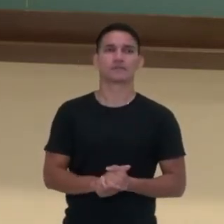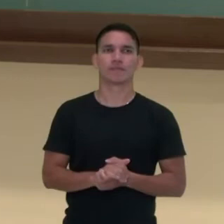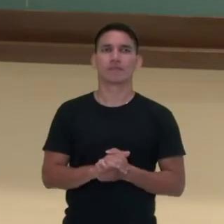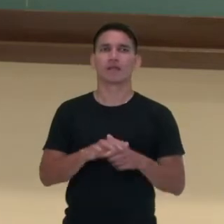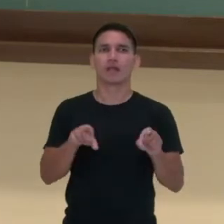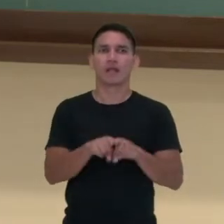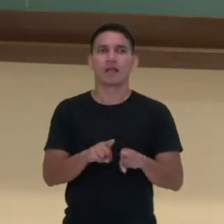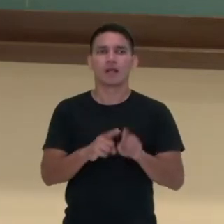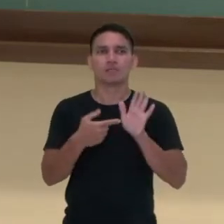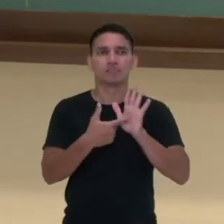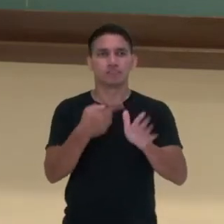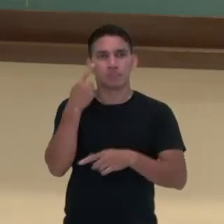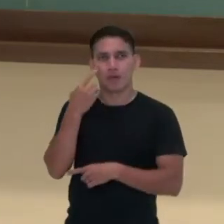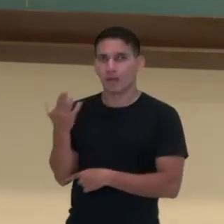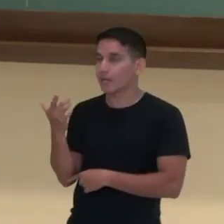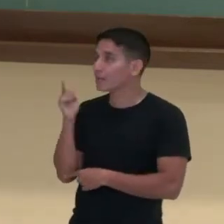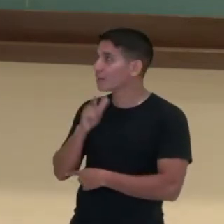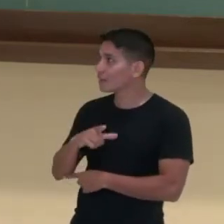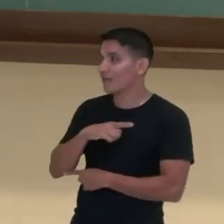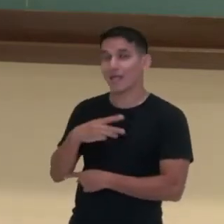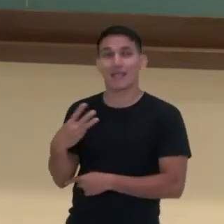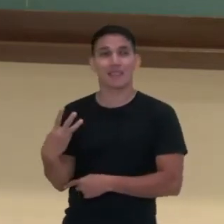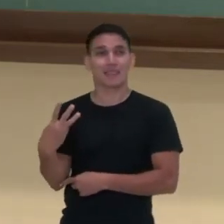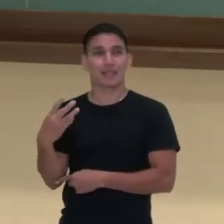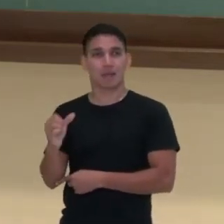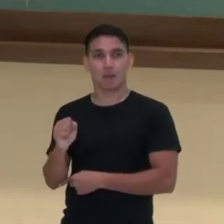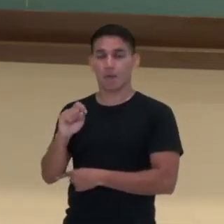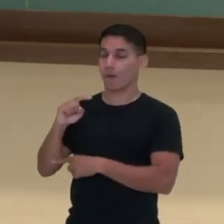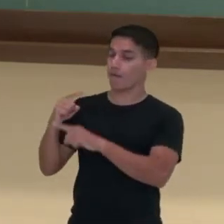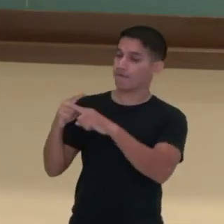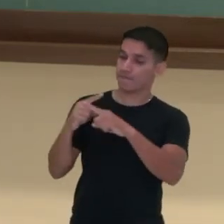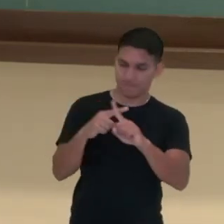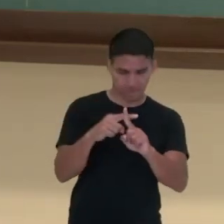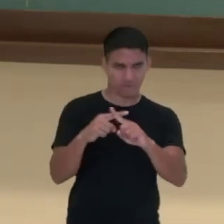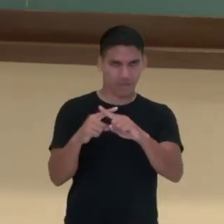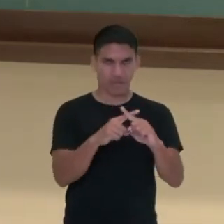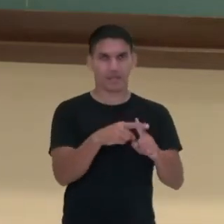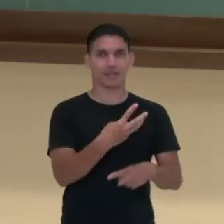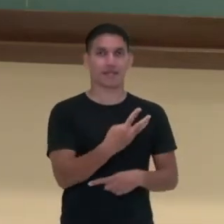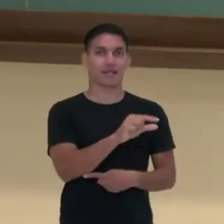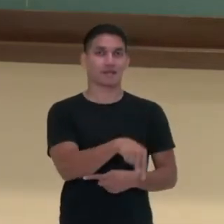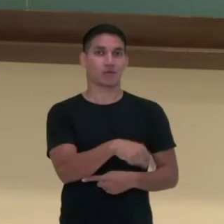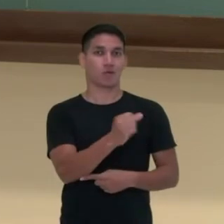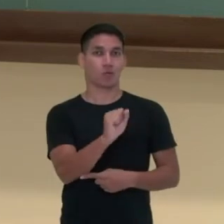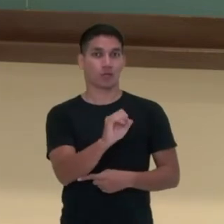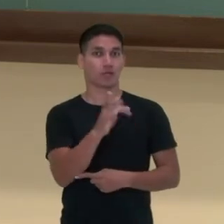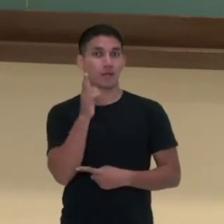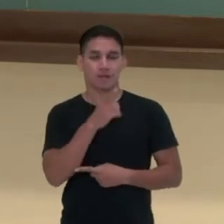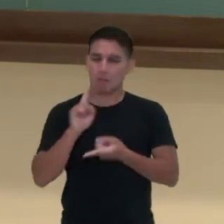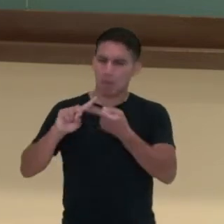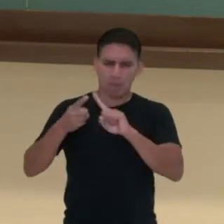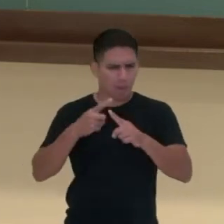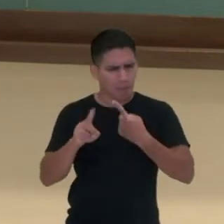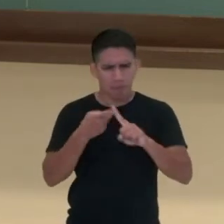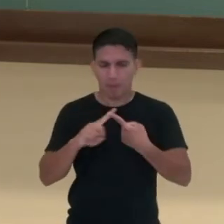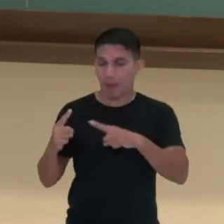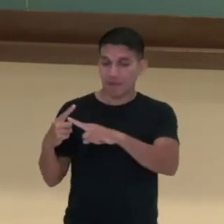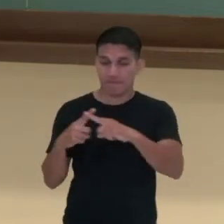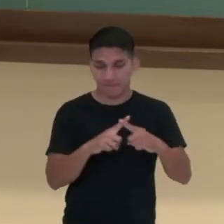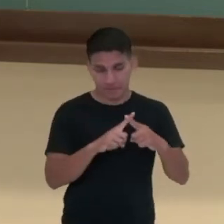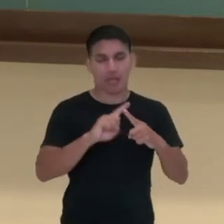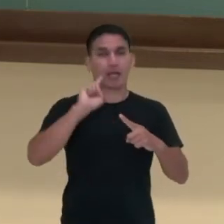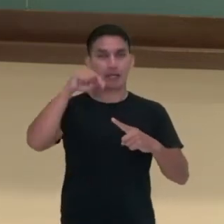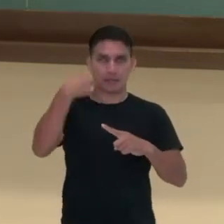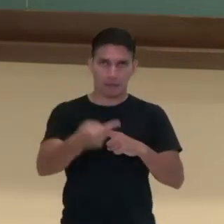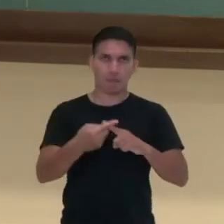vezes 3,80. Notem que eu mostrei todos esses elementos, essas multiplicações aqui. Realizado o cálculo, pessoal, da